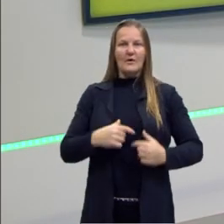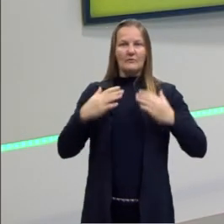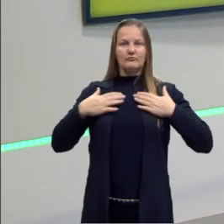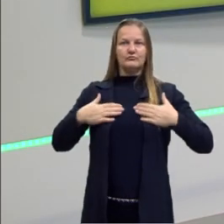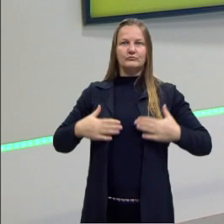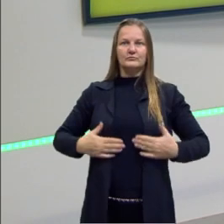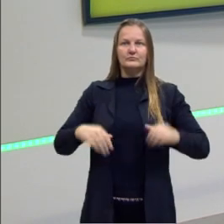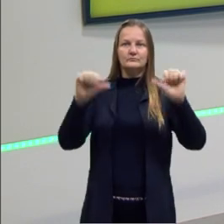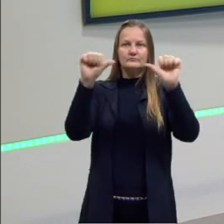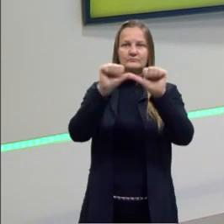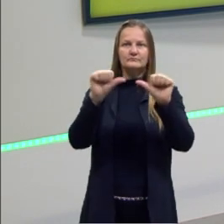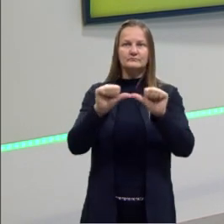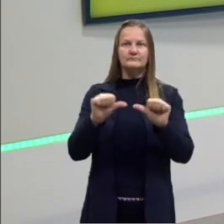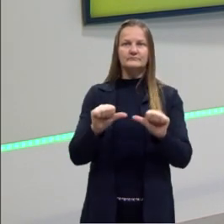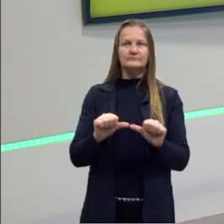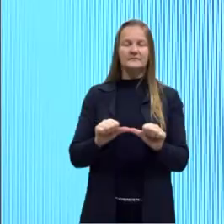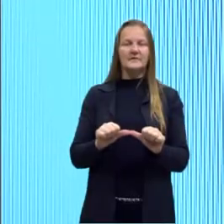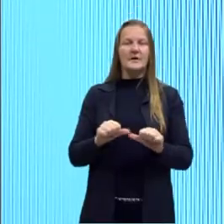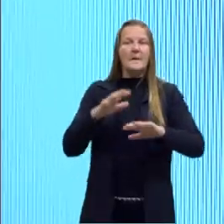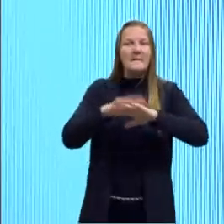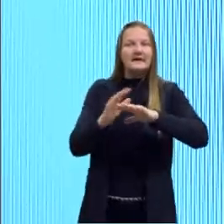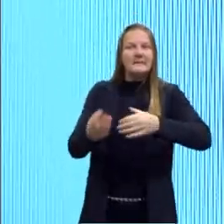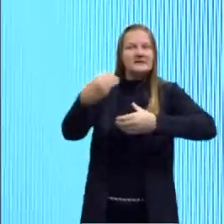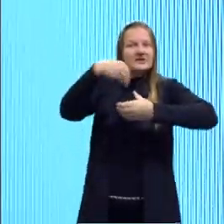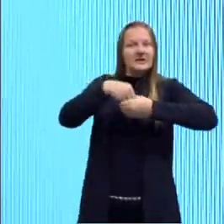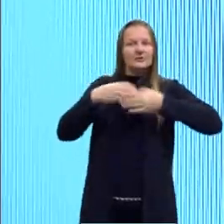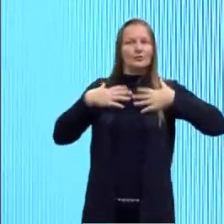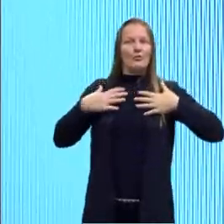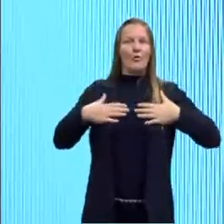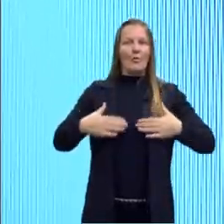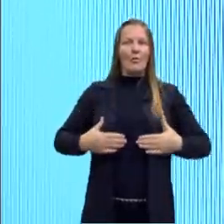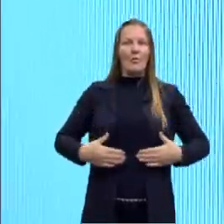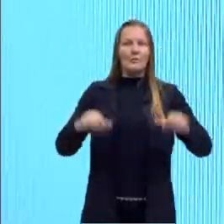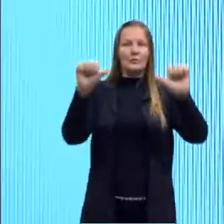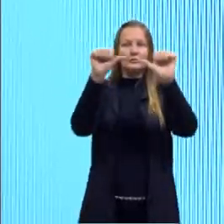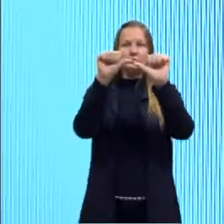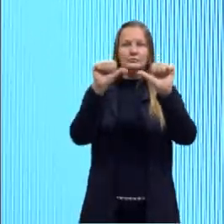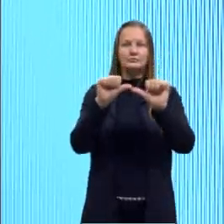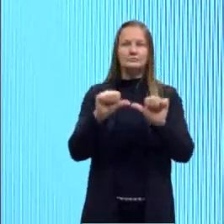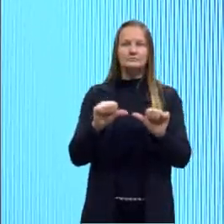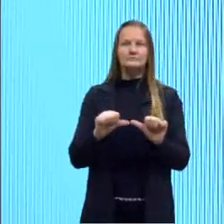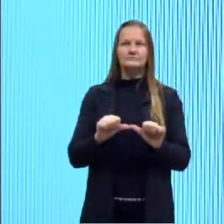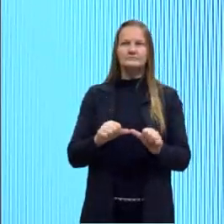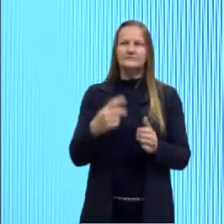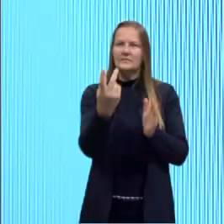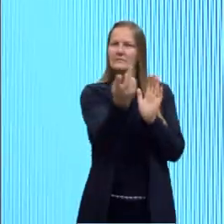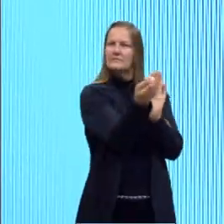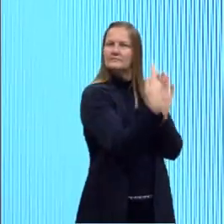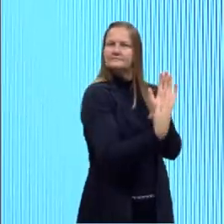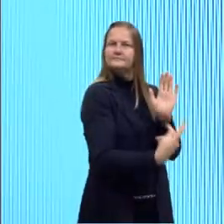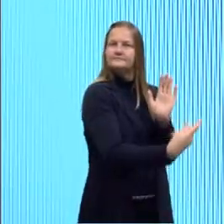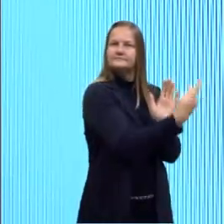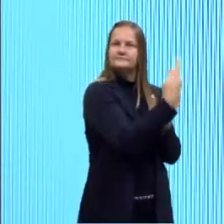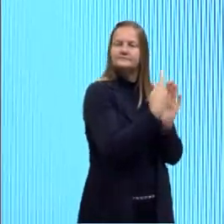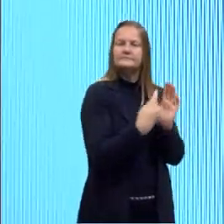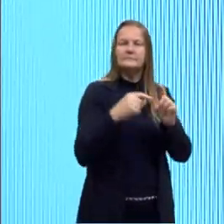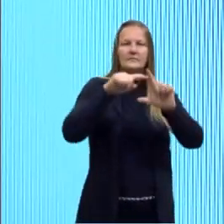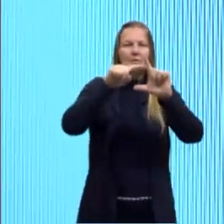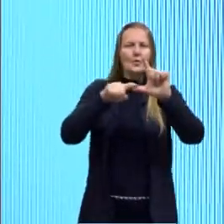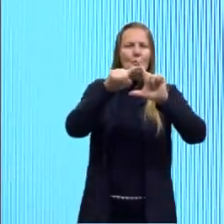na da Matemática exposta através de um desenho é onde através dos